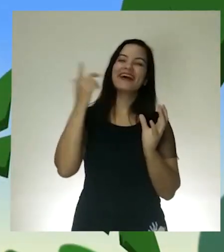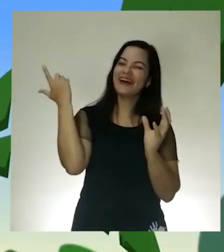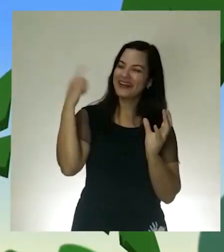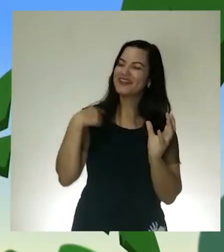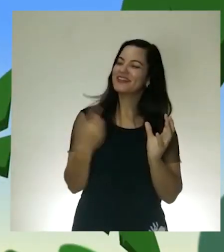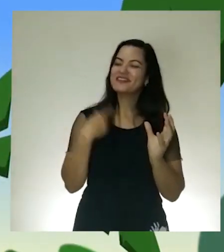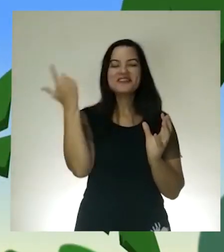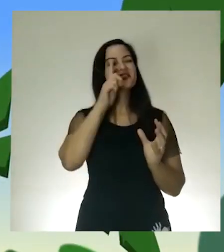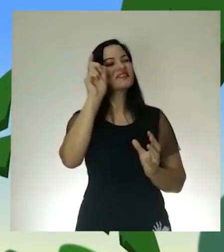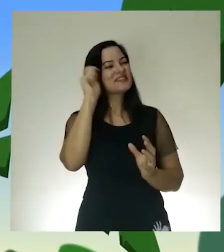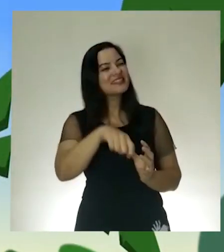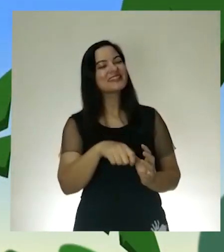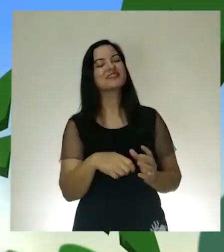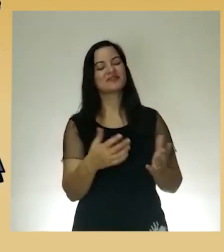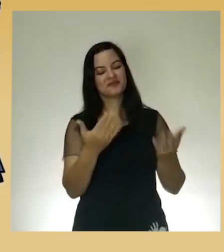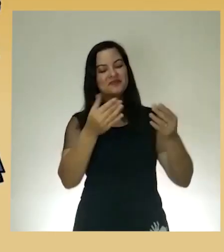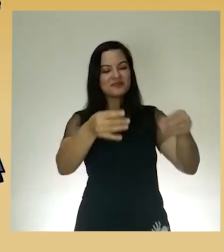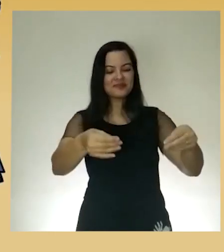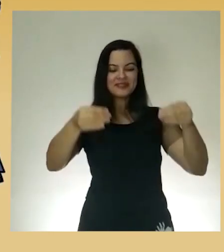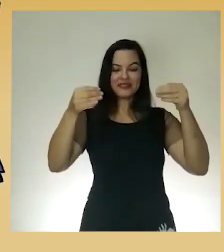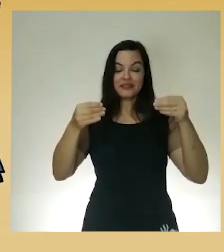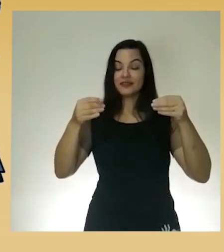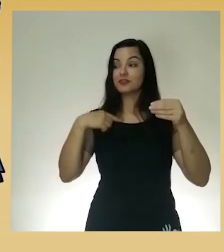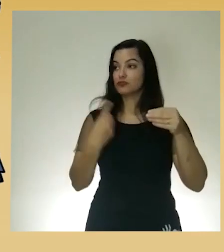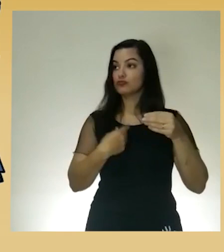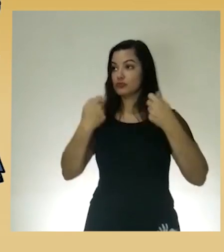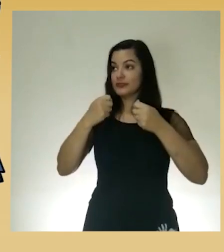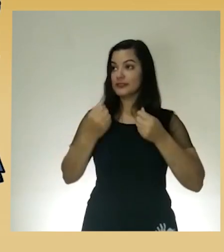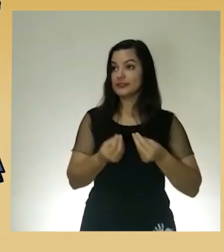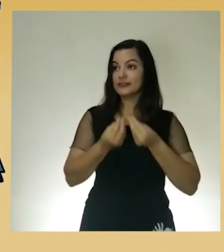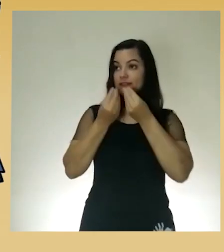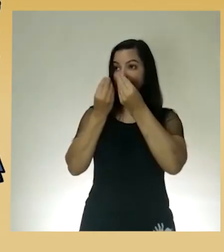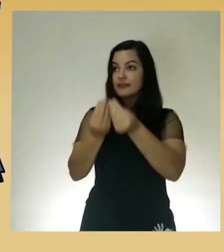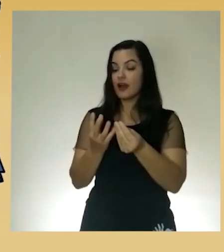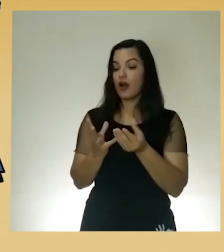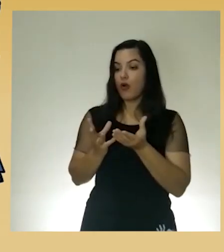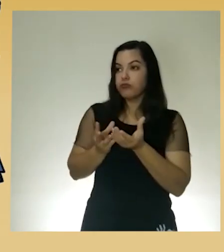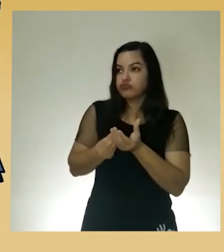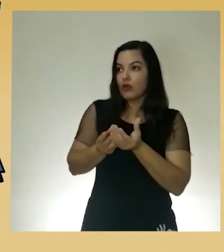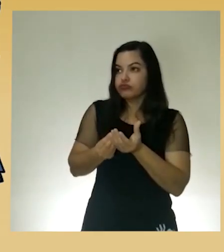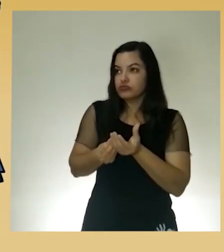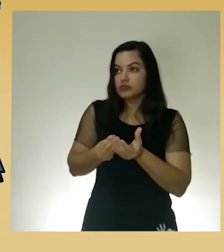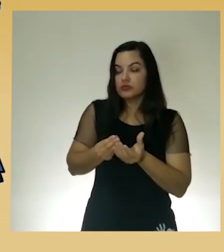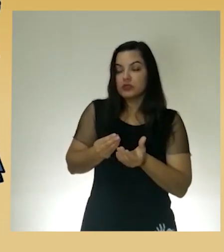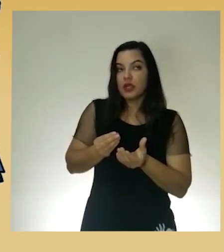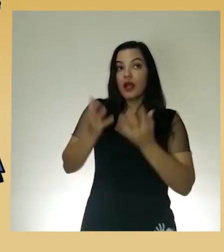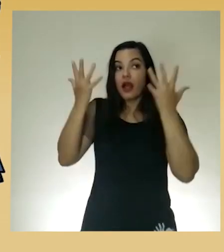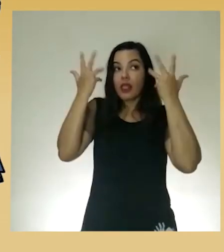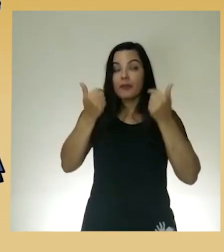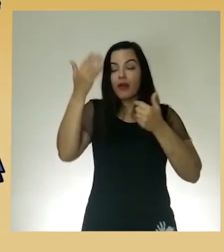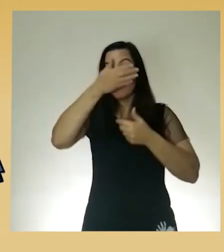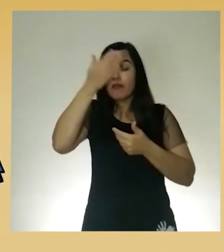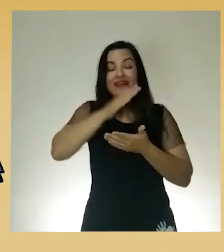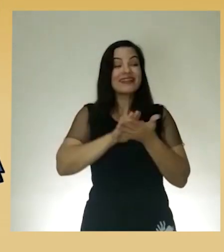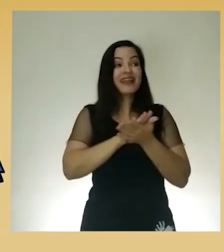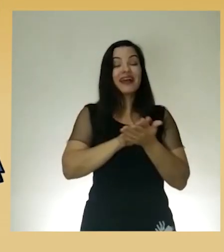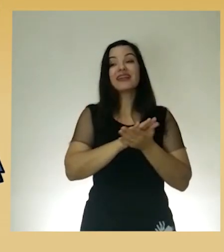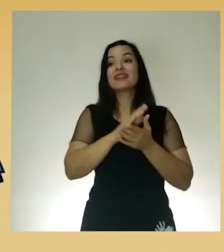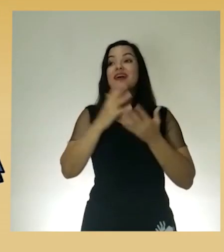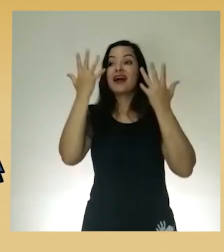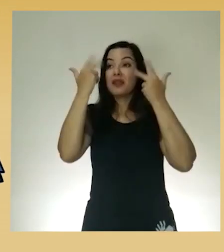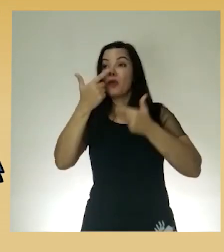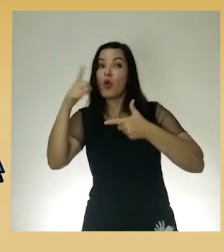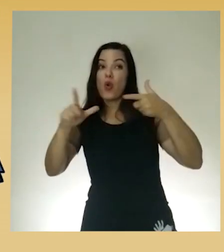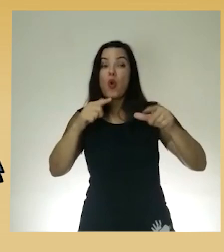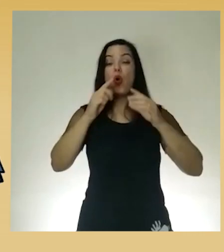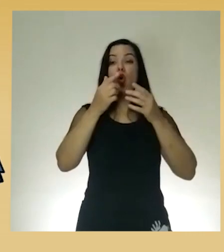Viva! Conseguimos! A gente tem de entregar essa buzina para um bicho que não enxerga. Assim os outros bichos